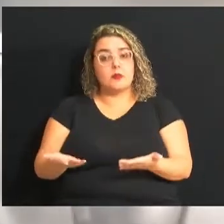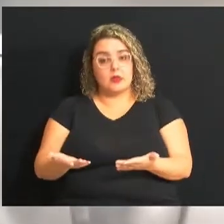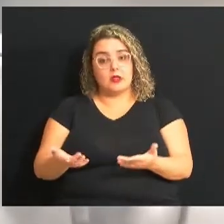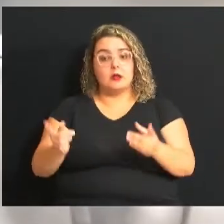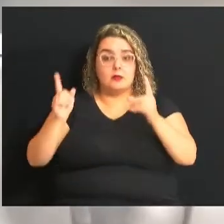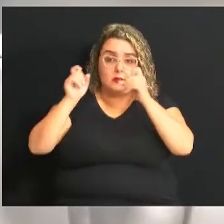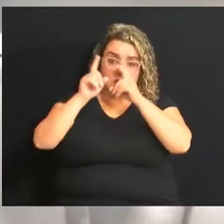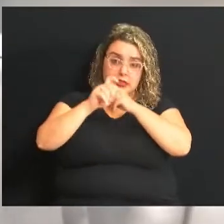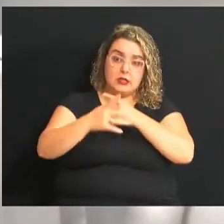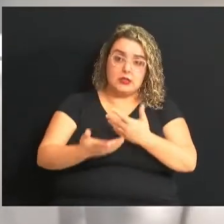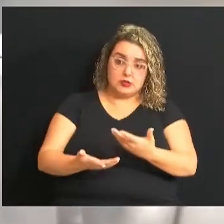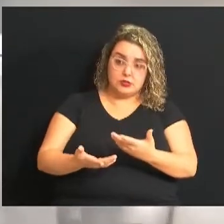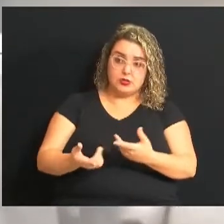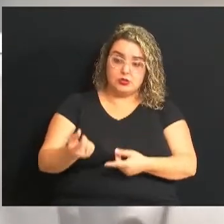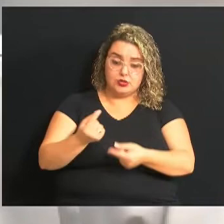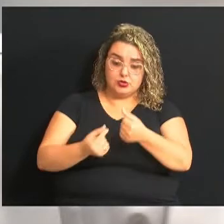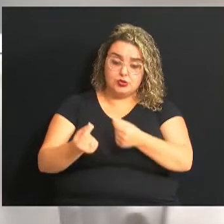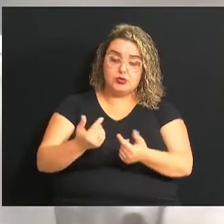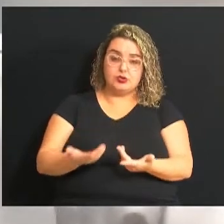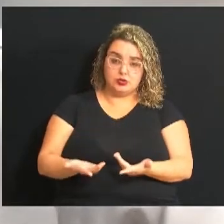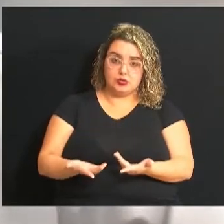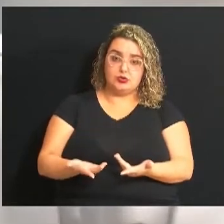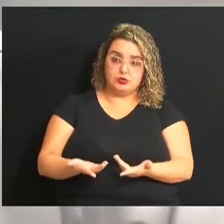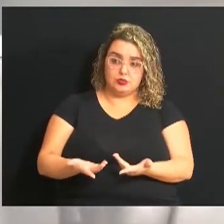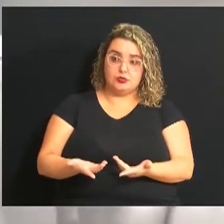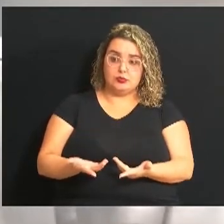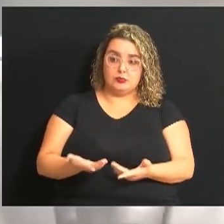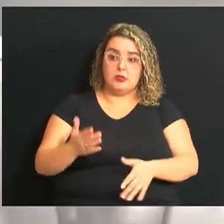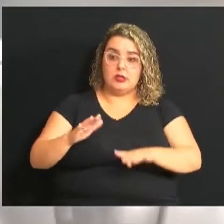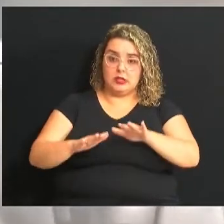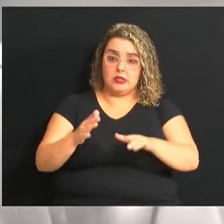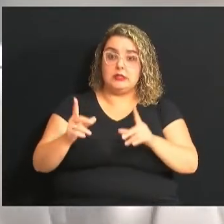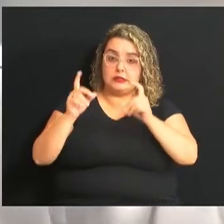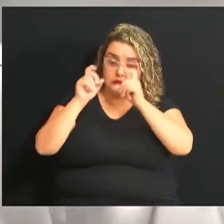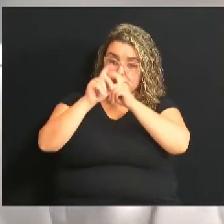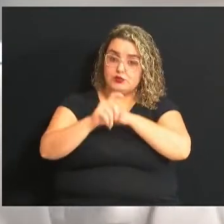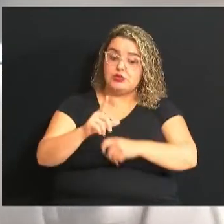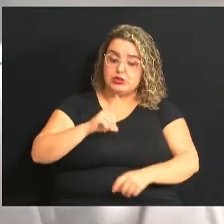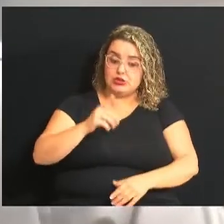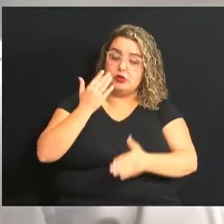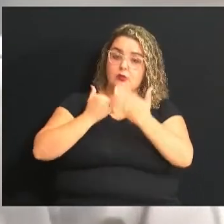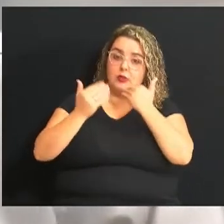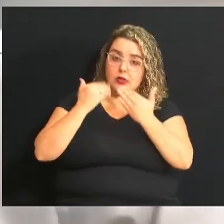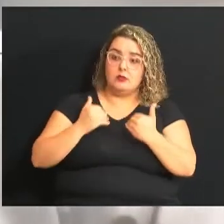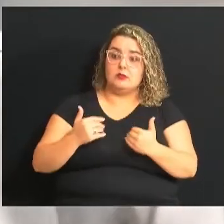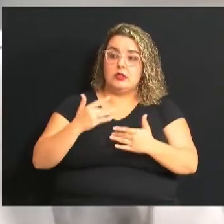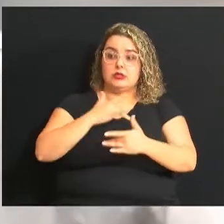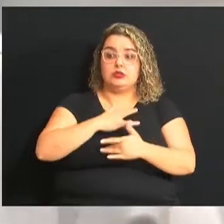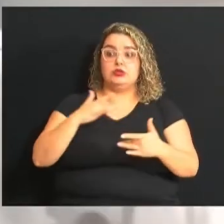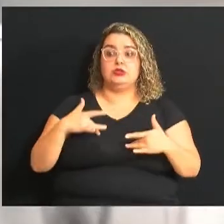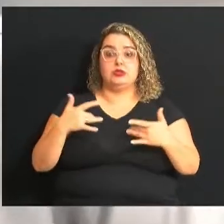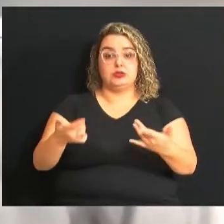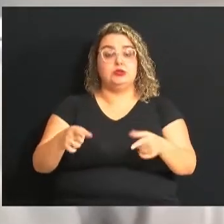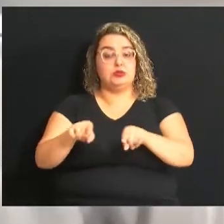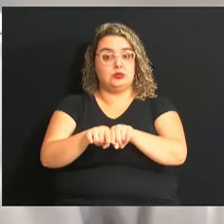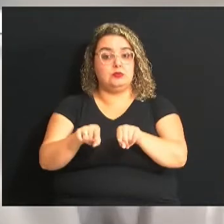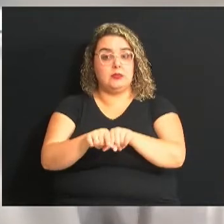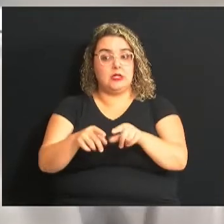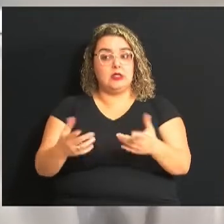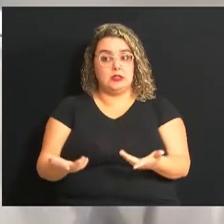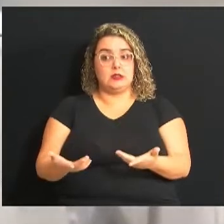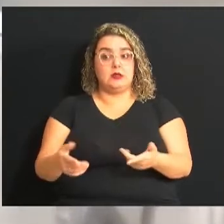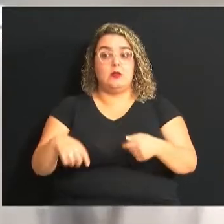dificuldade do poder aquisitivo. Muitas vezes é difícil você ter uma alimentação saudável também, então você tem que